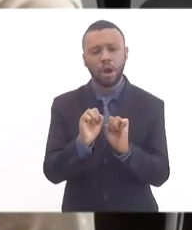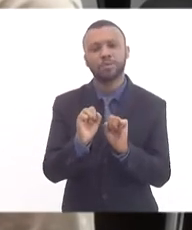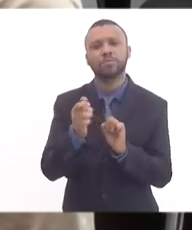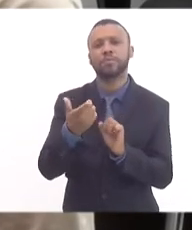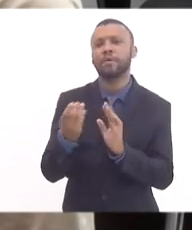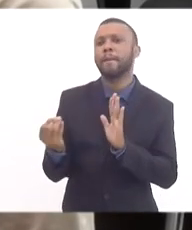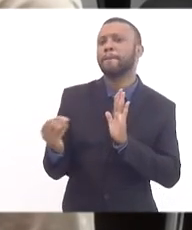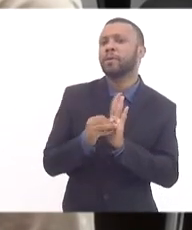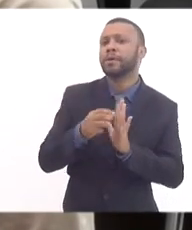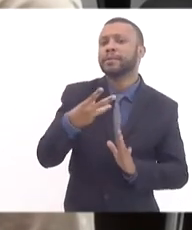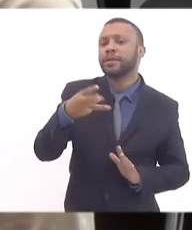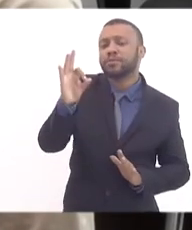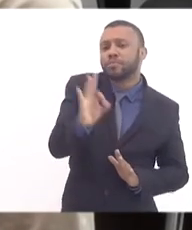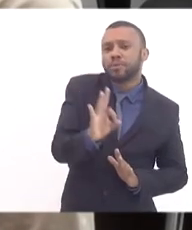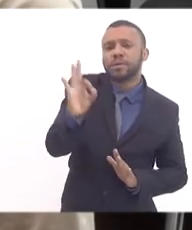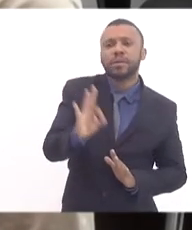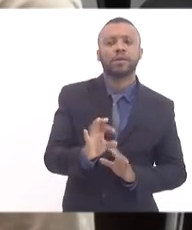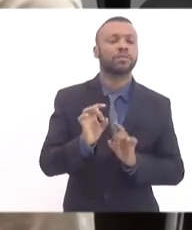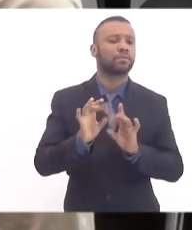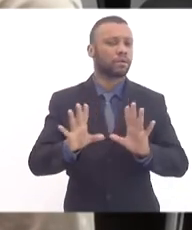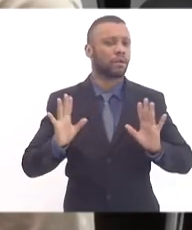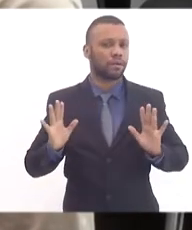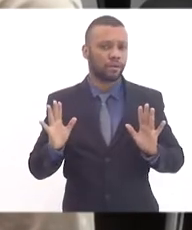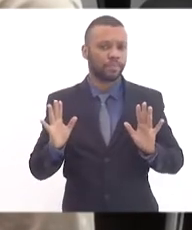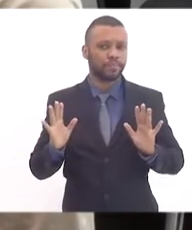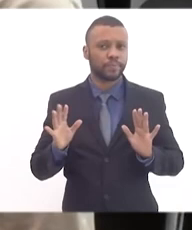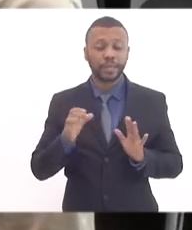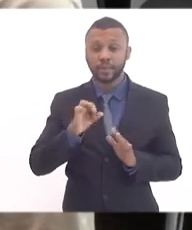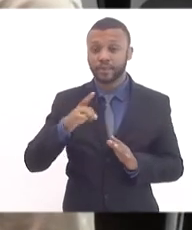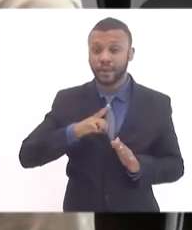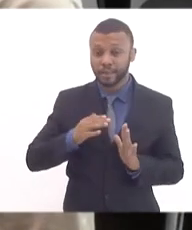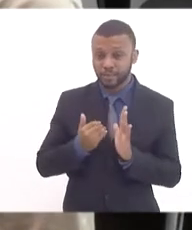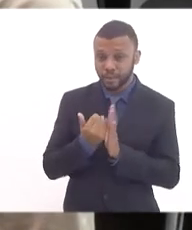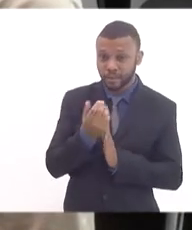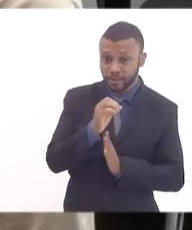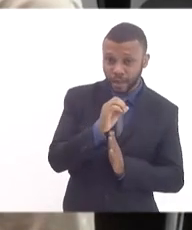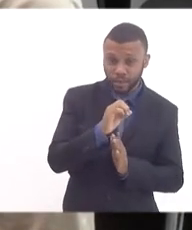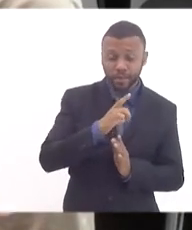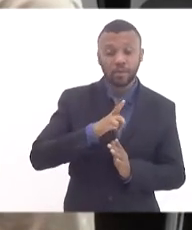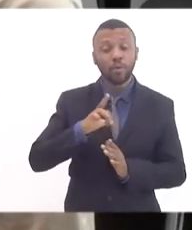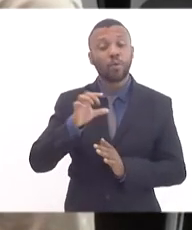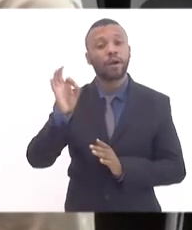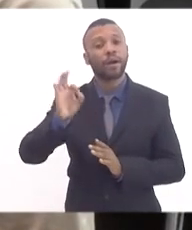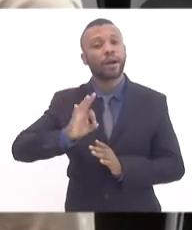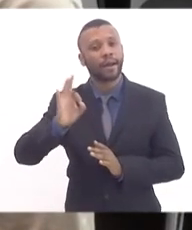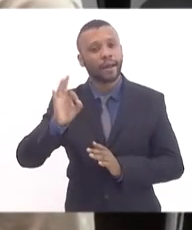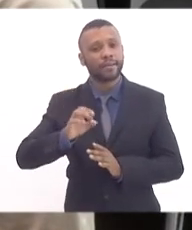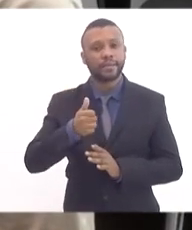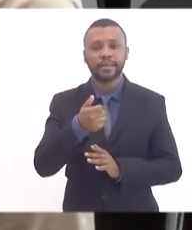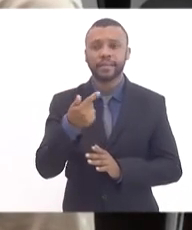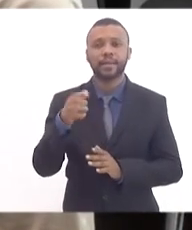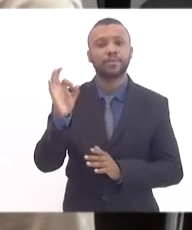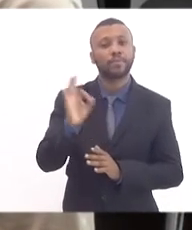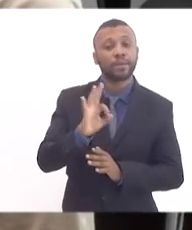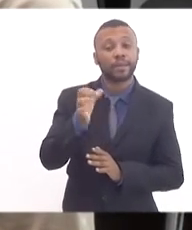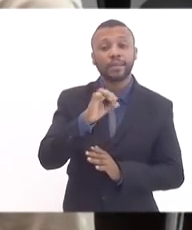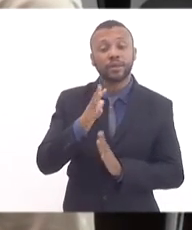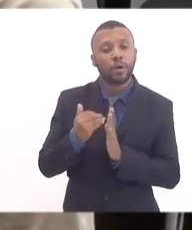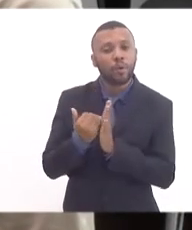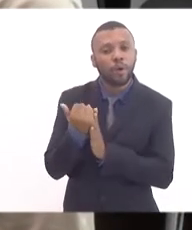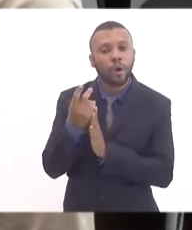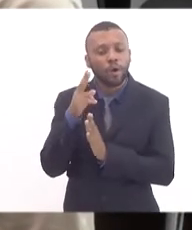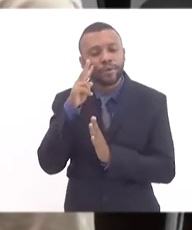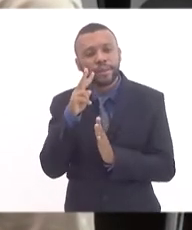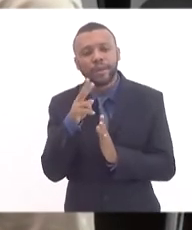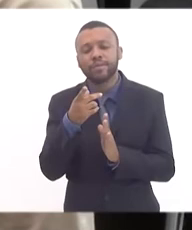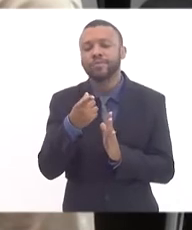então se eu não se eu entrasse com 10 eu tenho uma tribo um crédito presumido de dezessete por cento se eu tivesse entrando tributado considerado